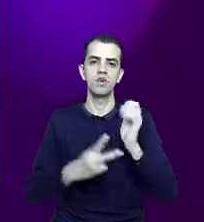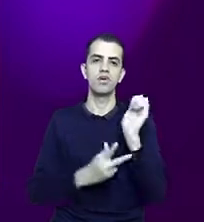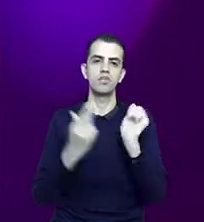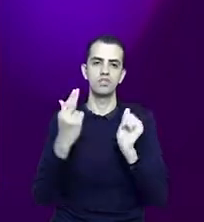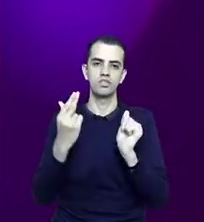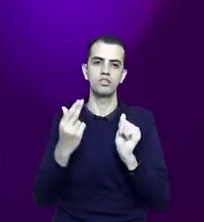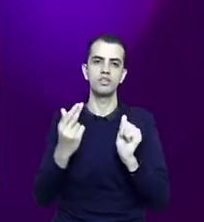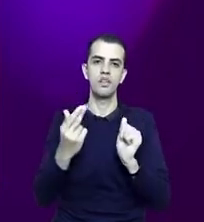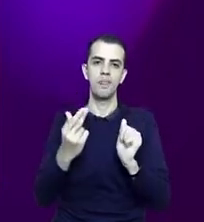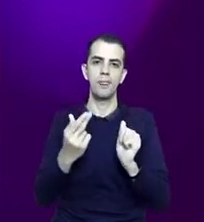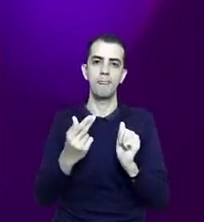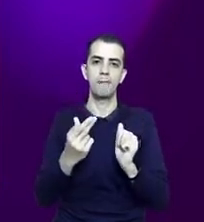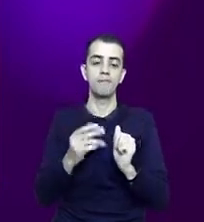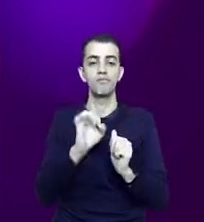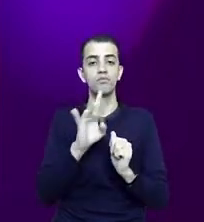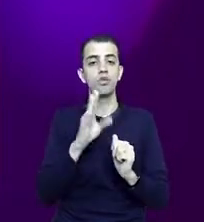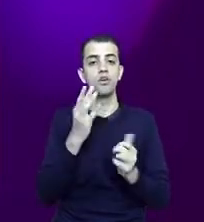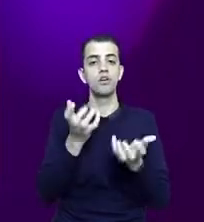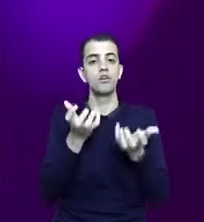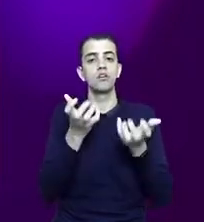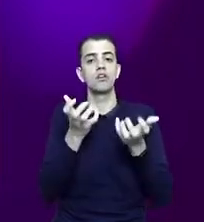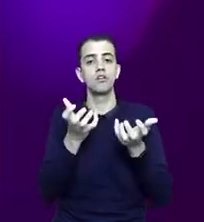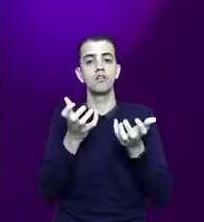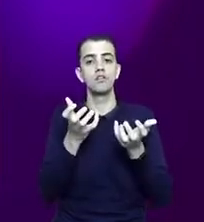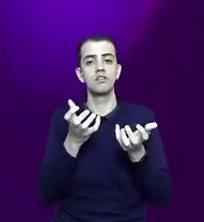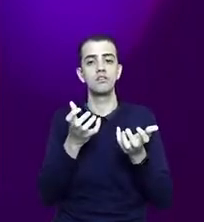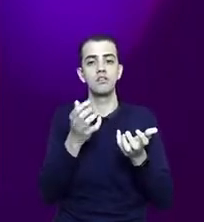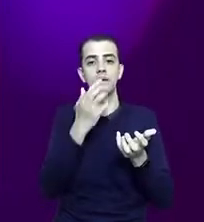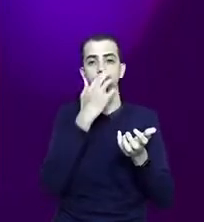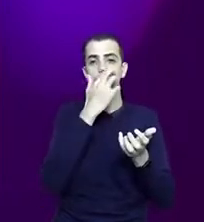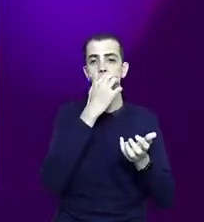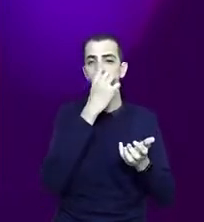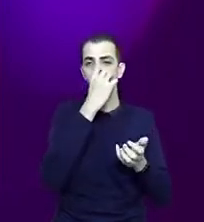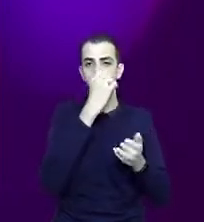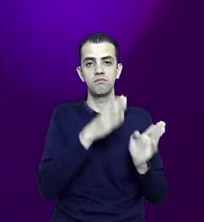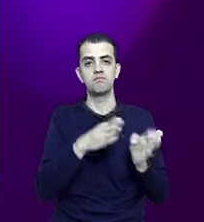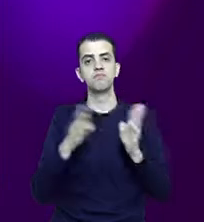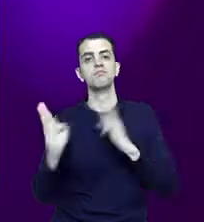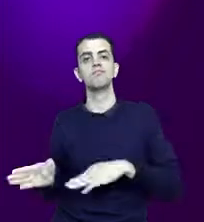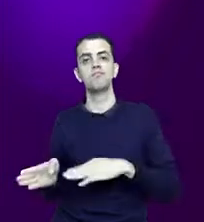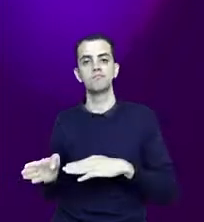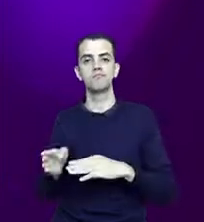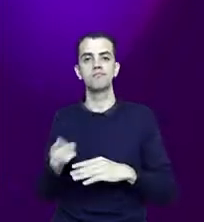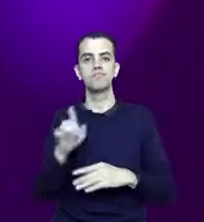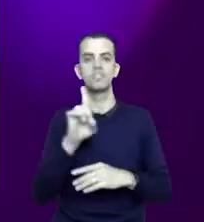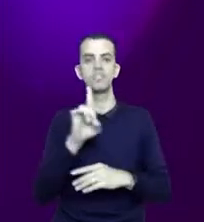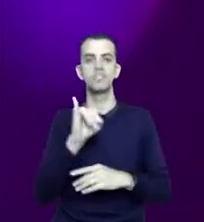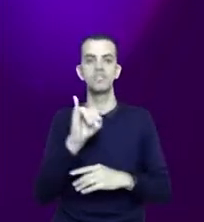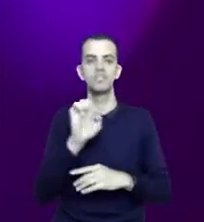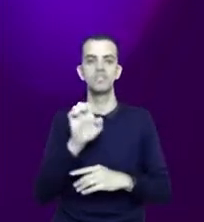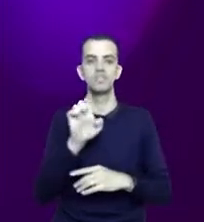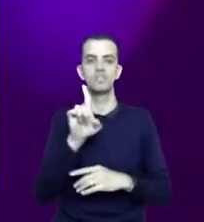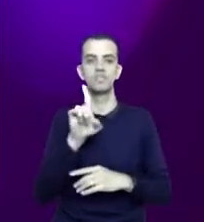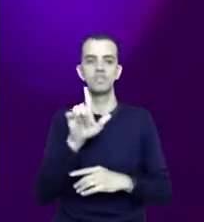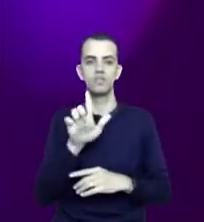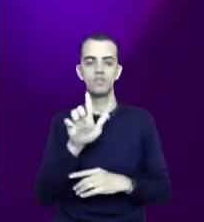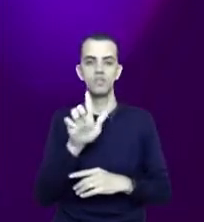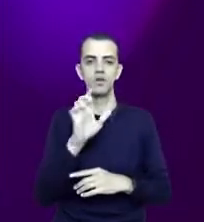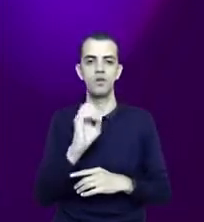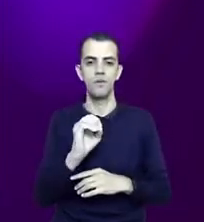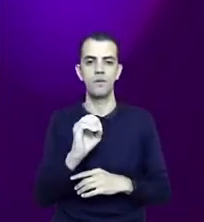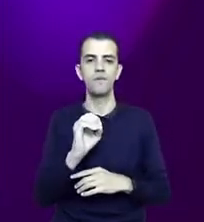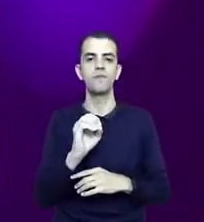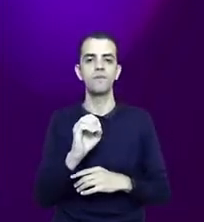Eu gostaria de, talvez, eu vou um pouco para o lado do Dr. Diego, eu acho que talvez a